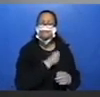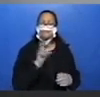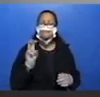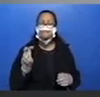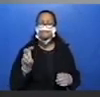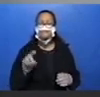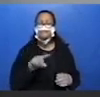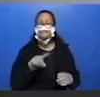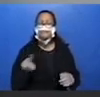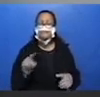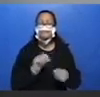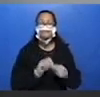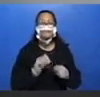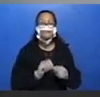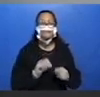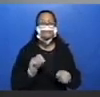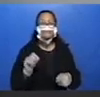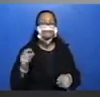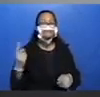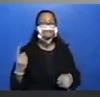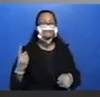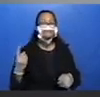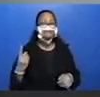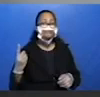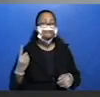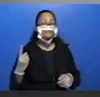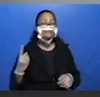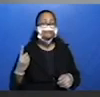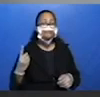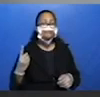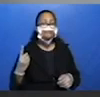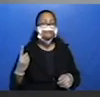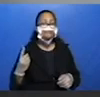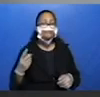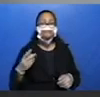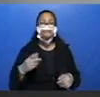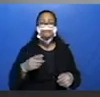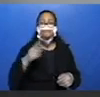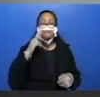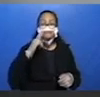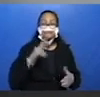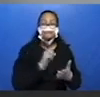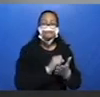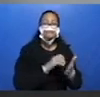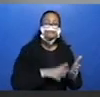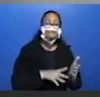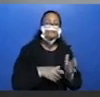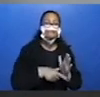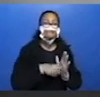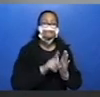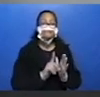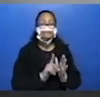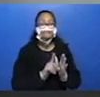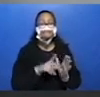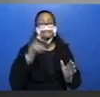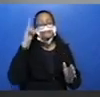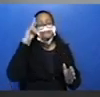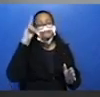fazer sozinhos. Olhem a atividade anterior e repitam o processo, lembrando que agora é algarismo